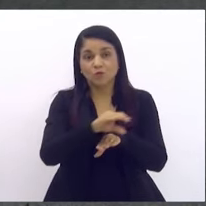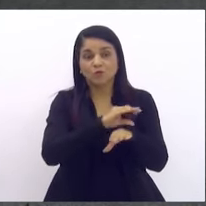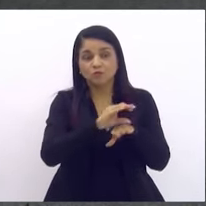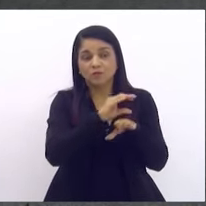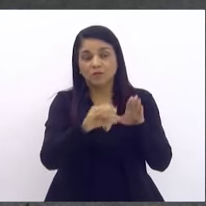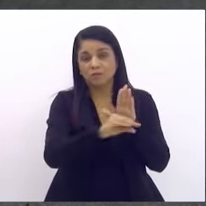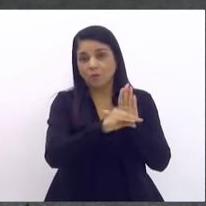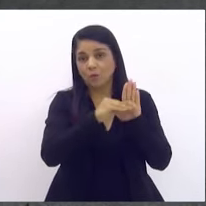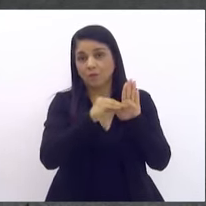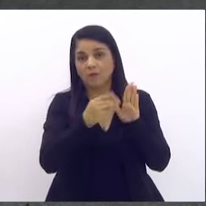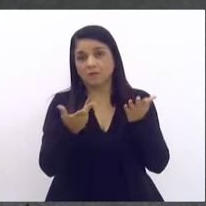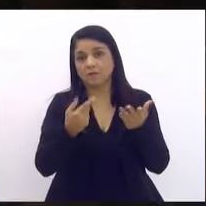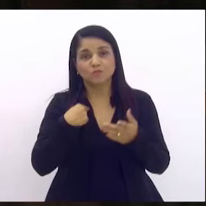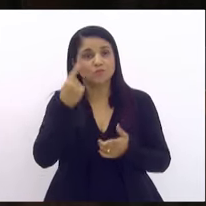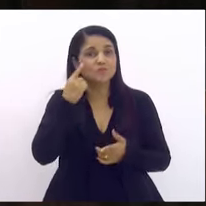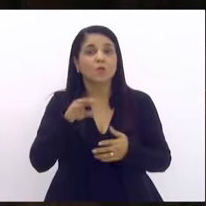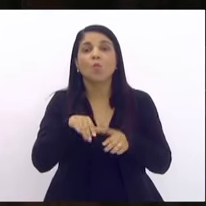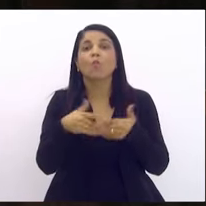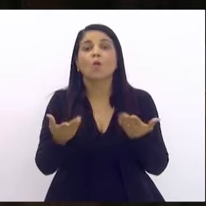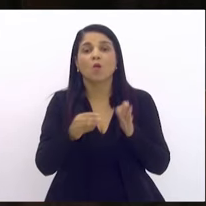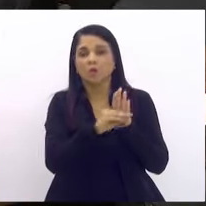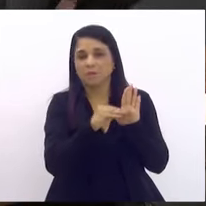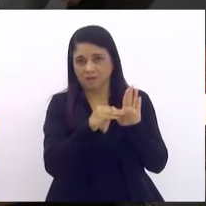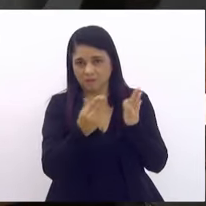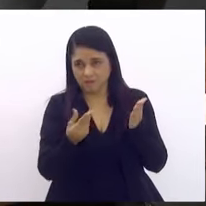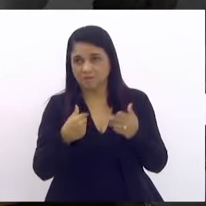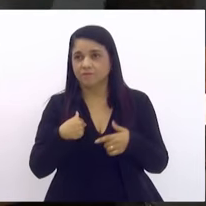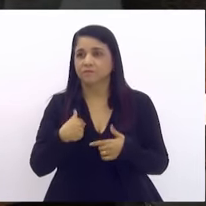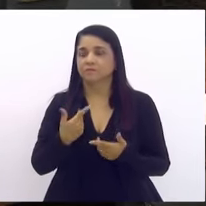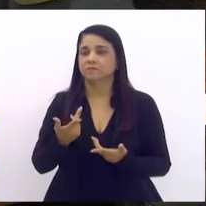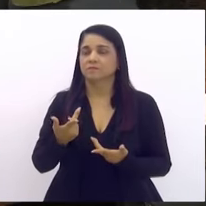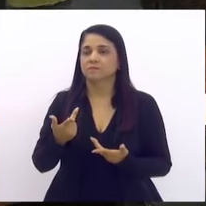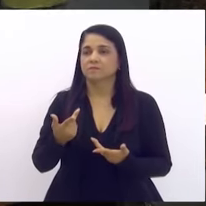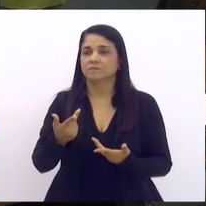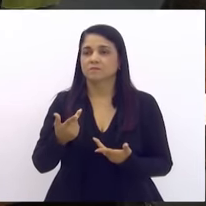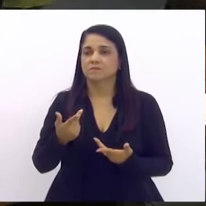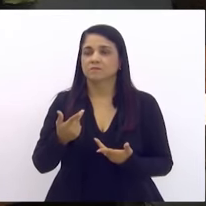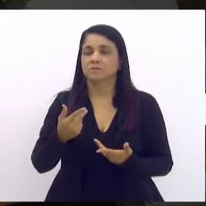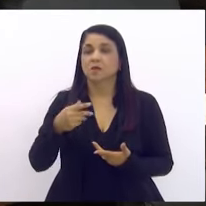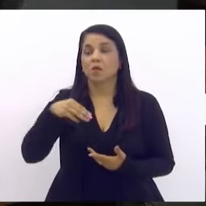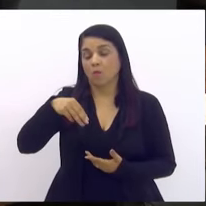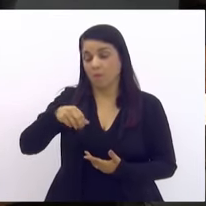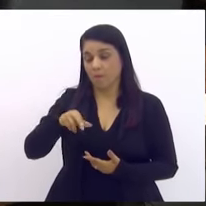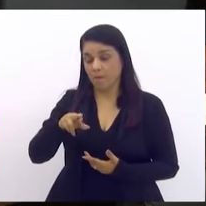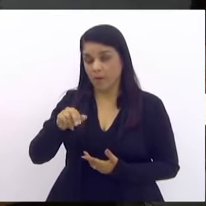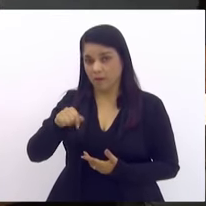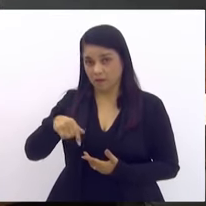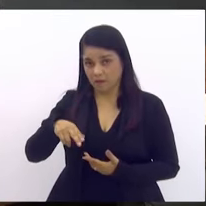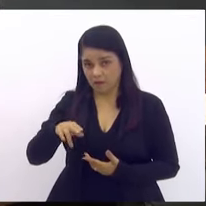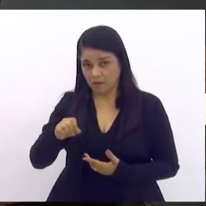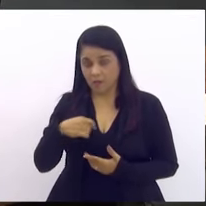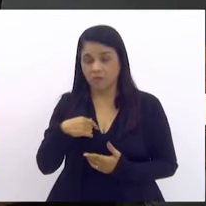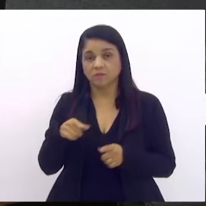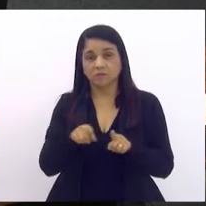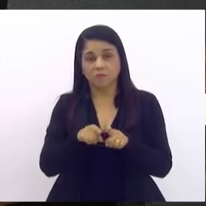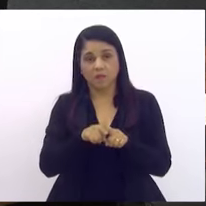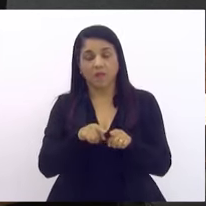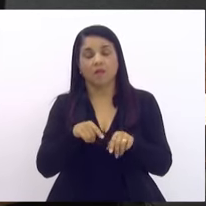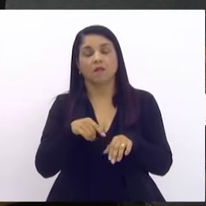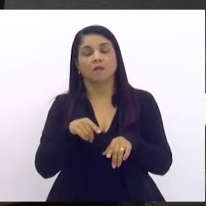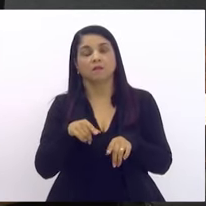isso Presidente me refiro me dirijo também ao Marquinho a gente a gente entabulou uma conversa na